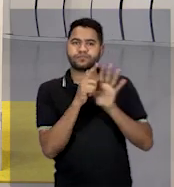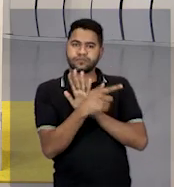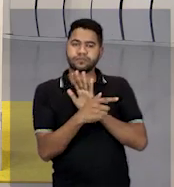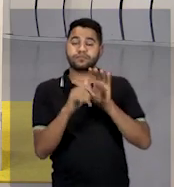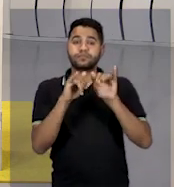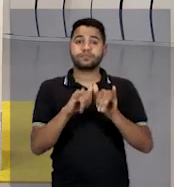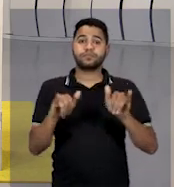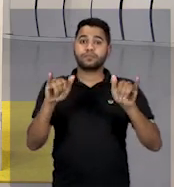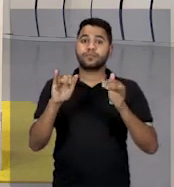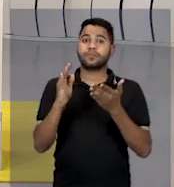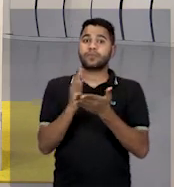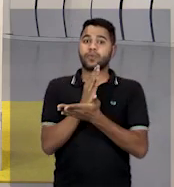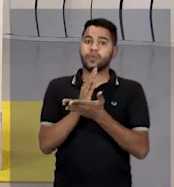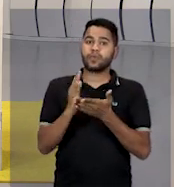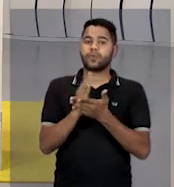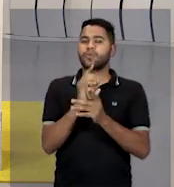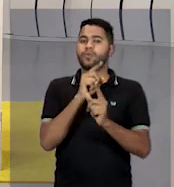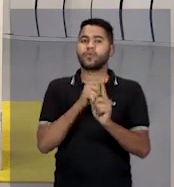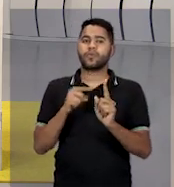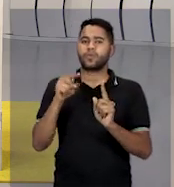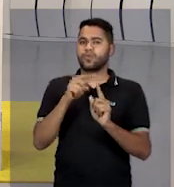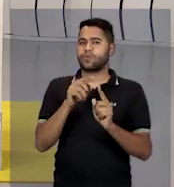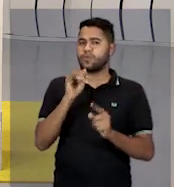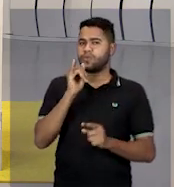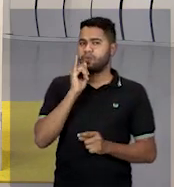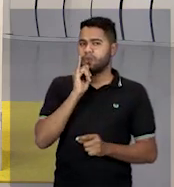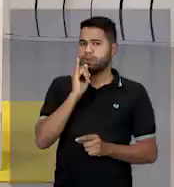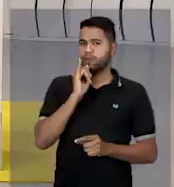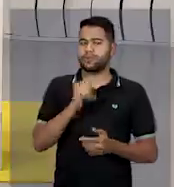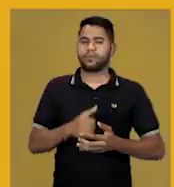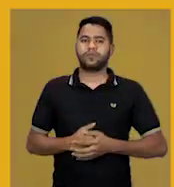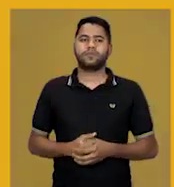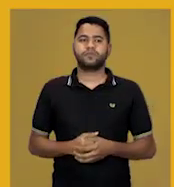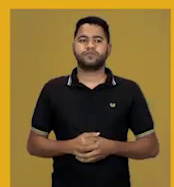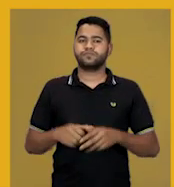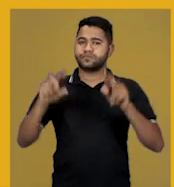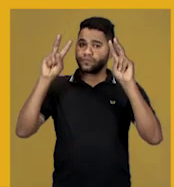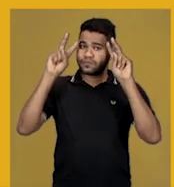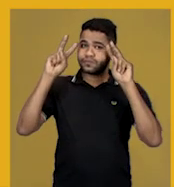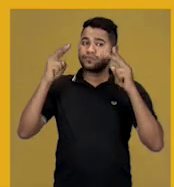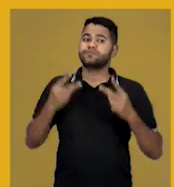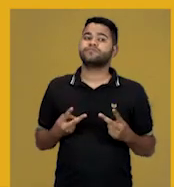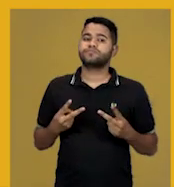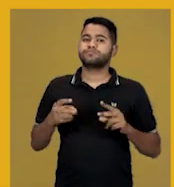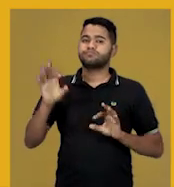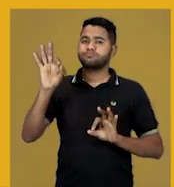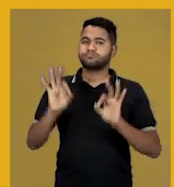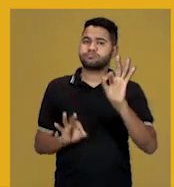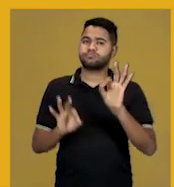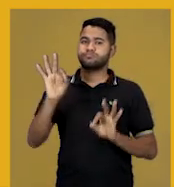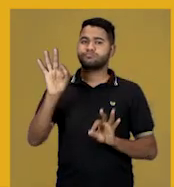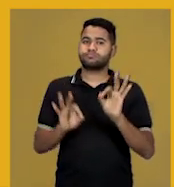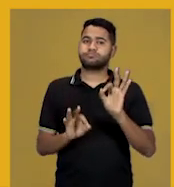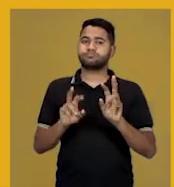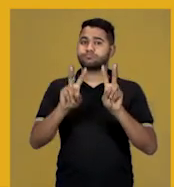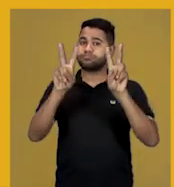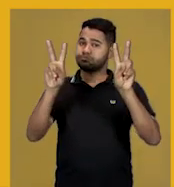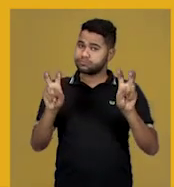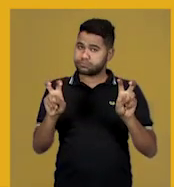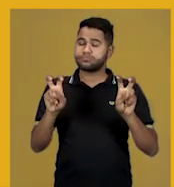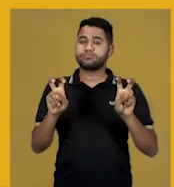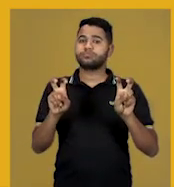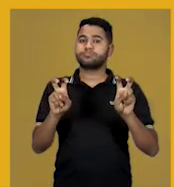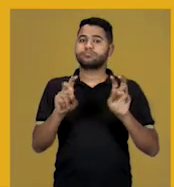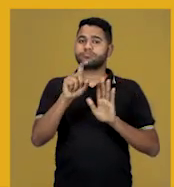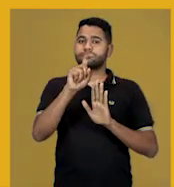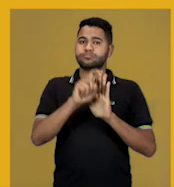nós temos alguns objetivos. Por exemplo, reconhecer a organização temática de